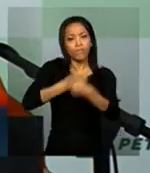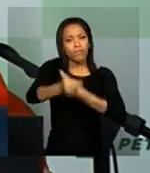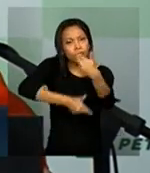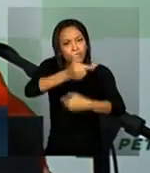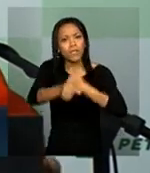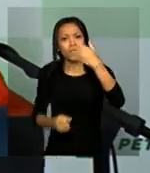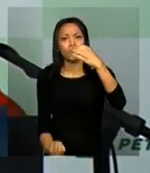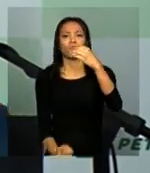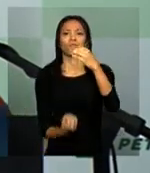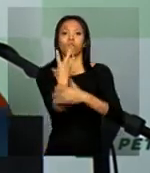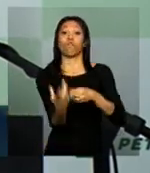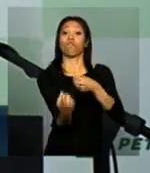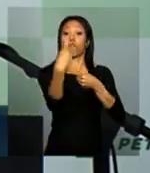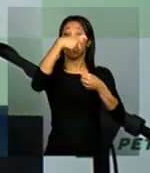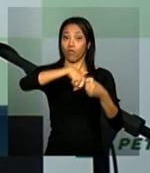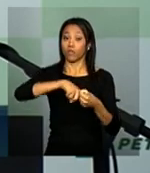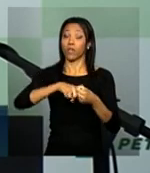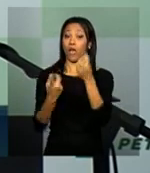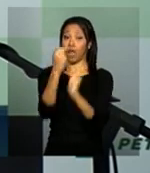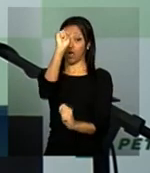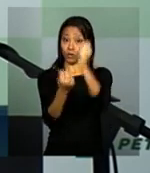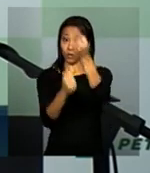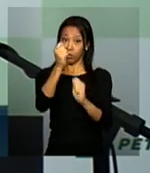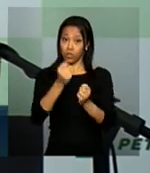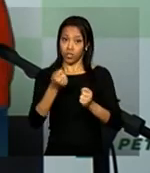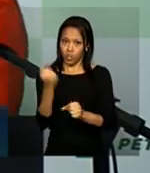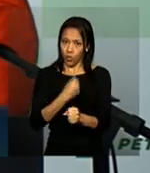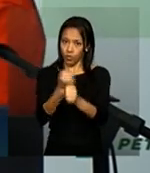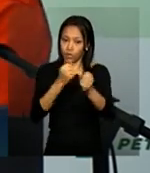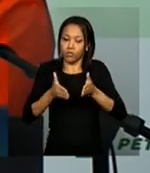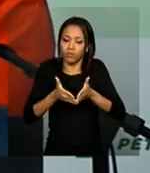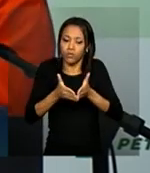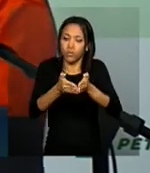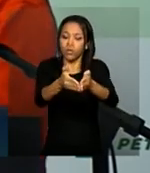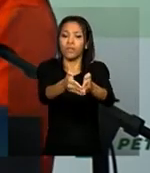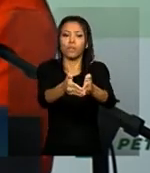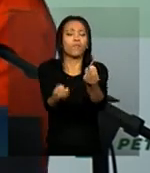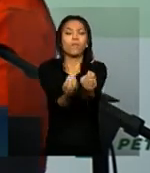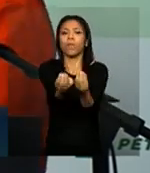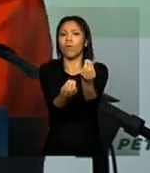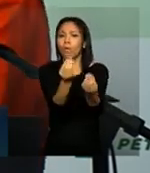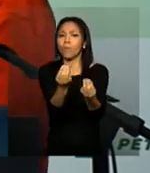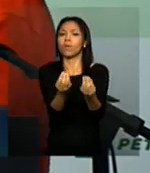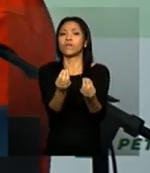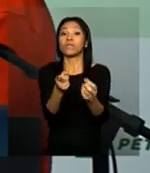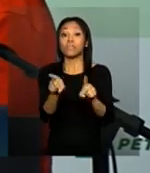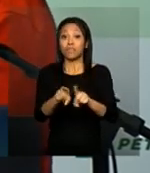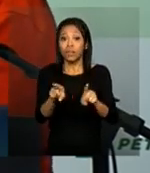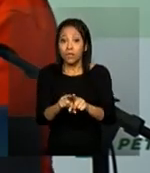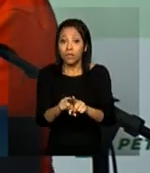a indústria naval. Como? Através da garantia